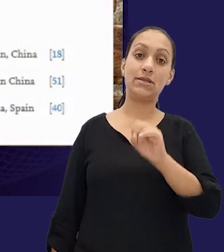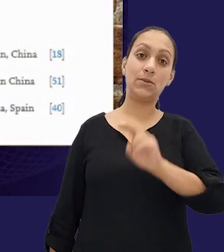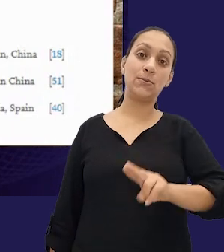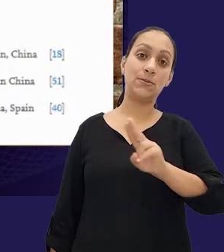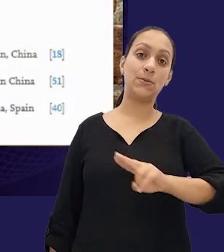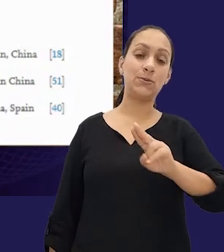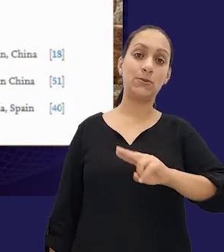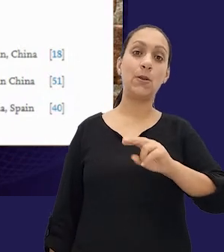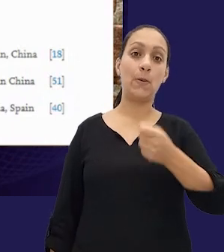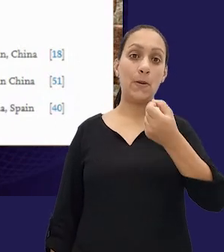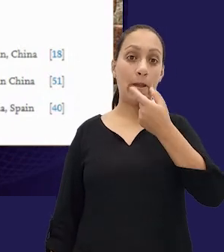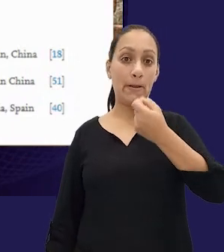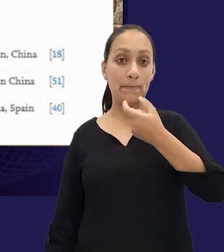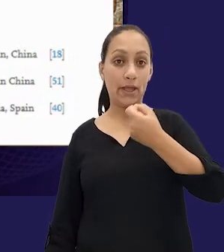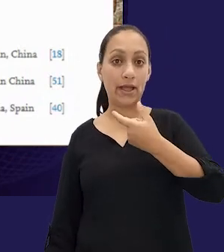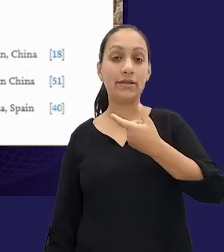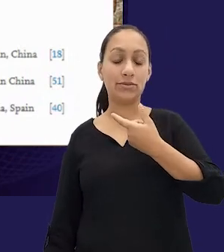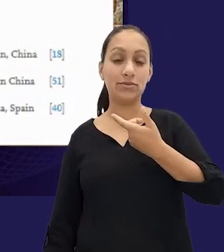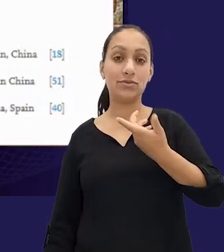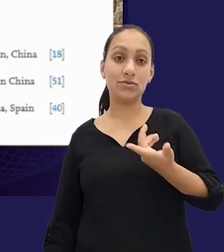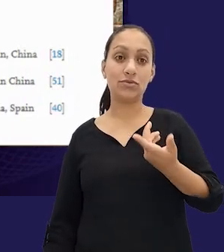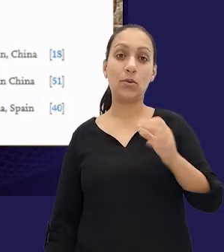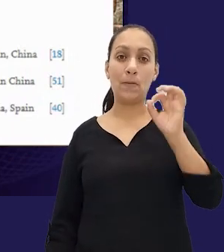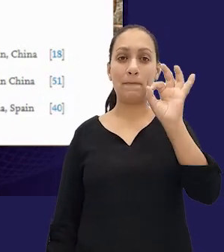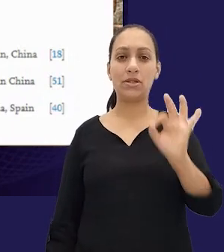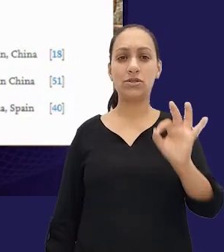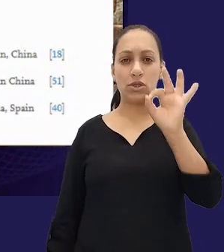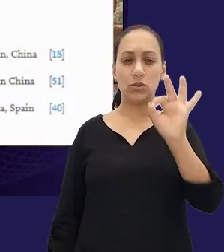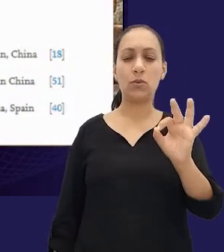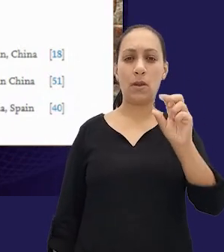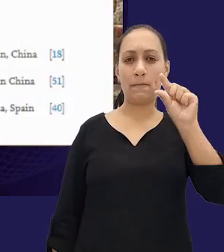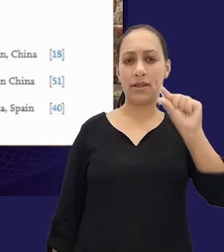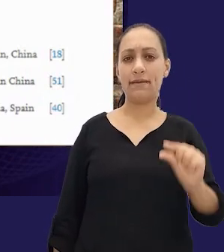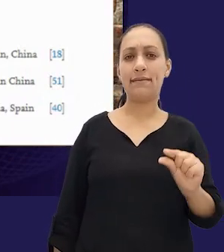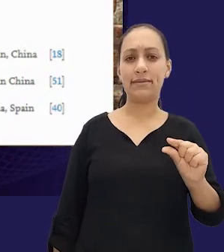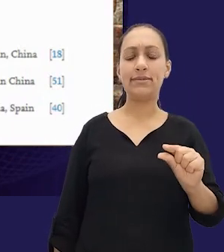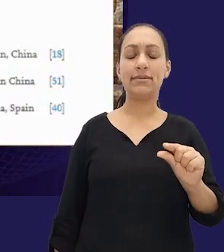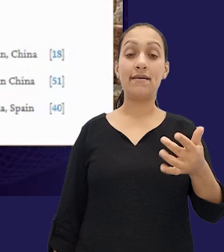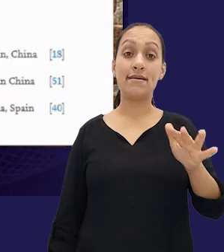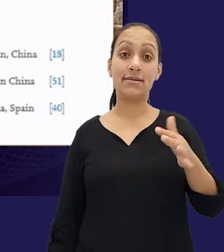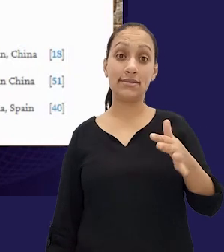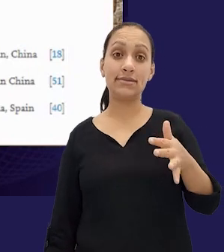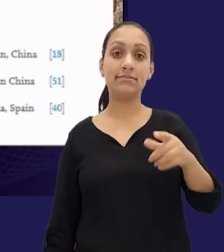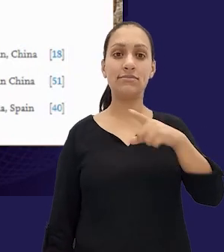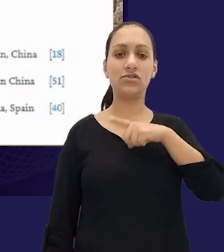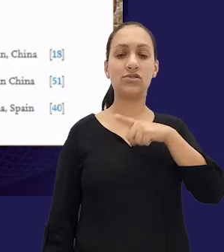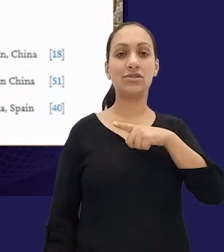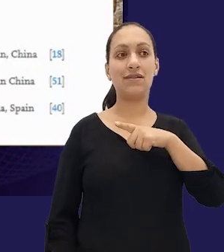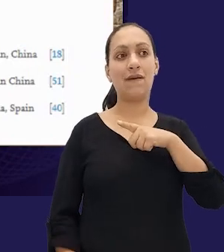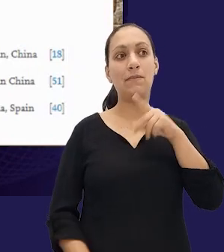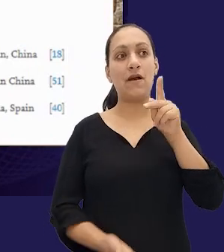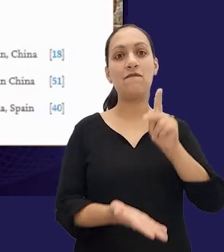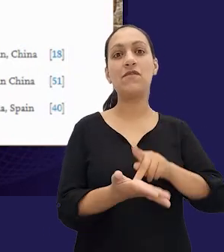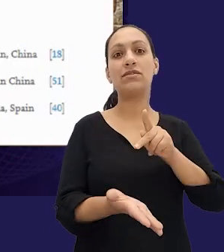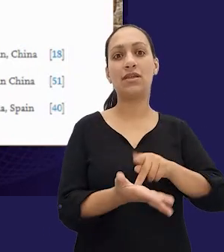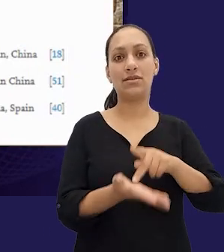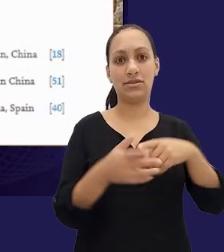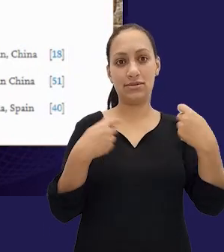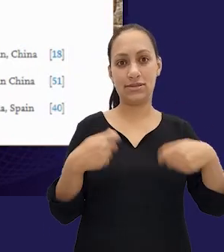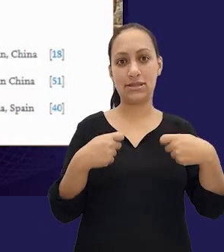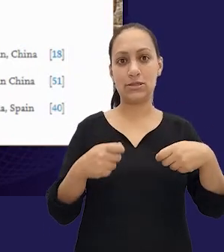antimicrobiano e num percentual muito pequeno das vezes, havia real necessidade do uso